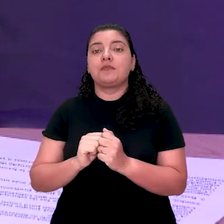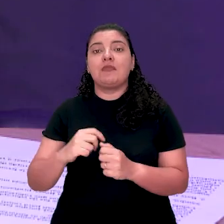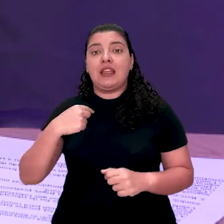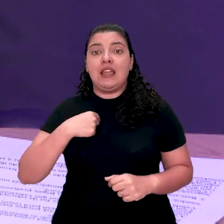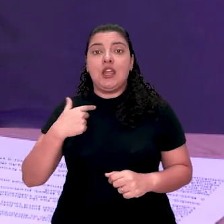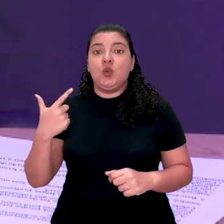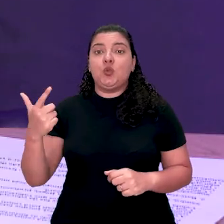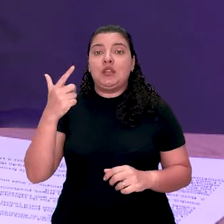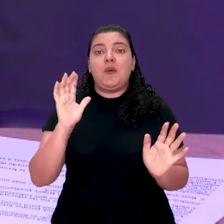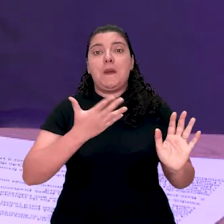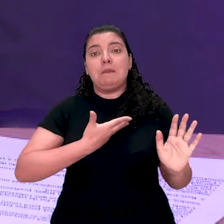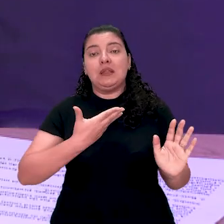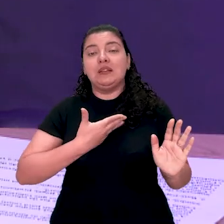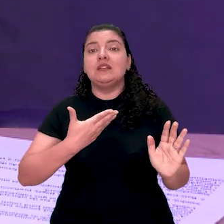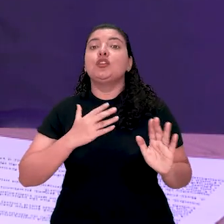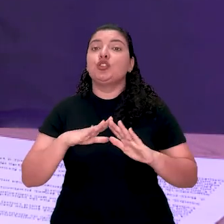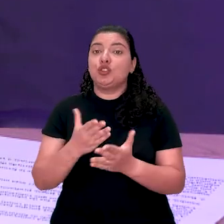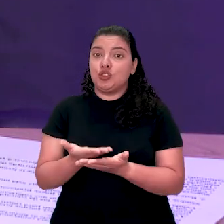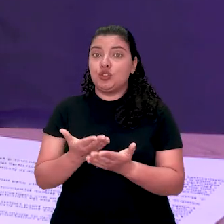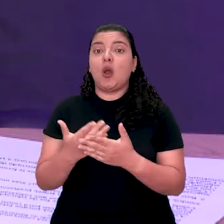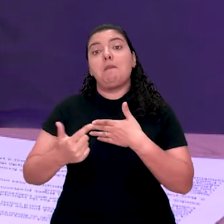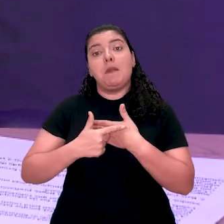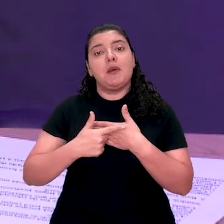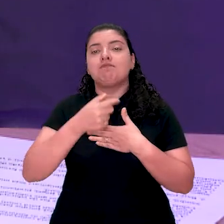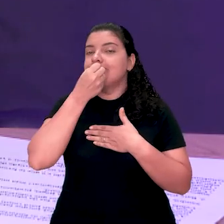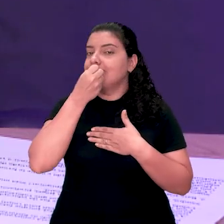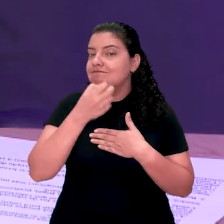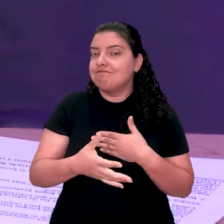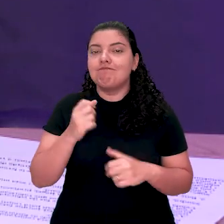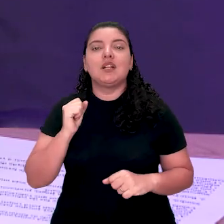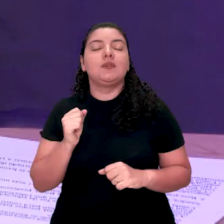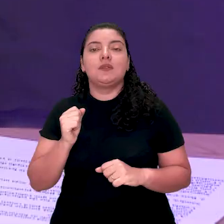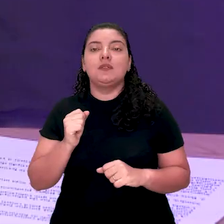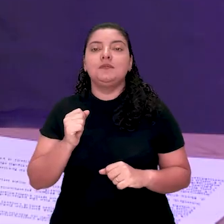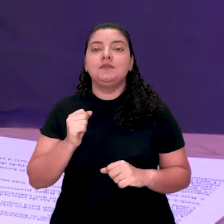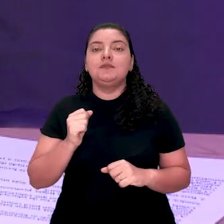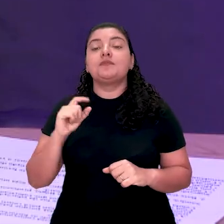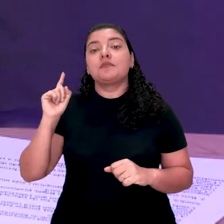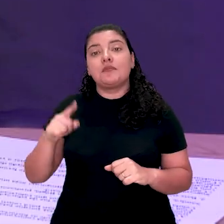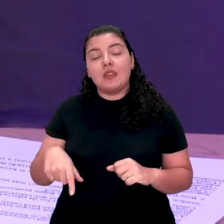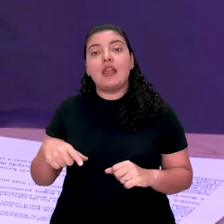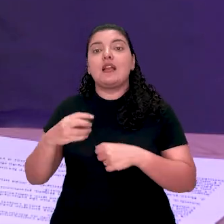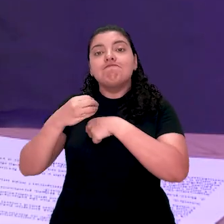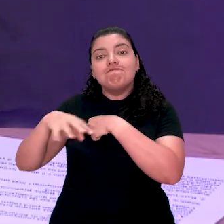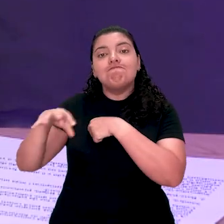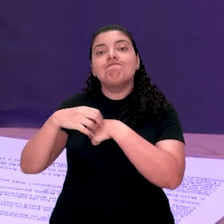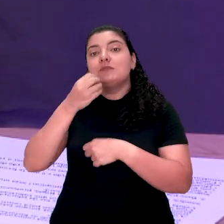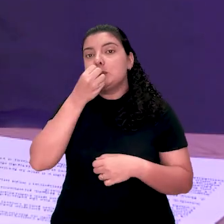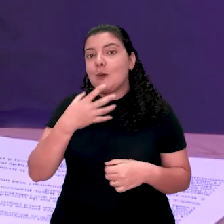eu tenho tanta amizade assim. Eu digo, é porque a escola fez o papel além do papel dela, porque ela ultrapassou muita